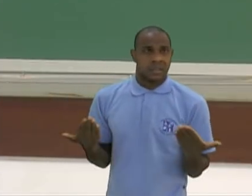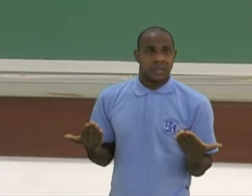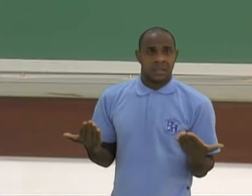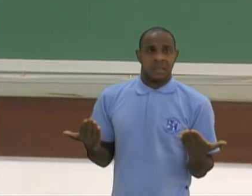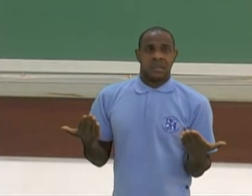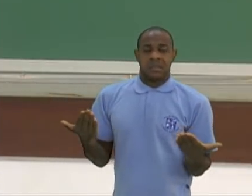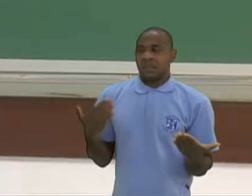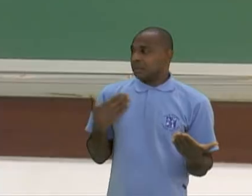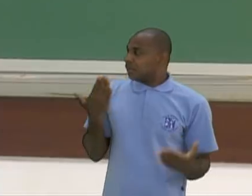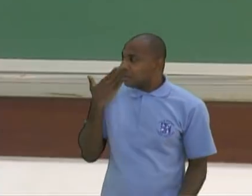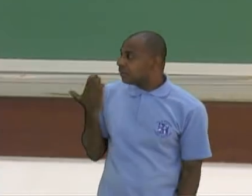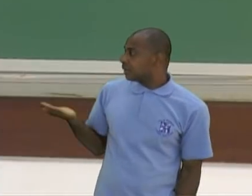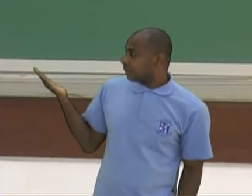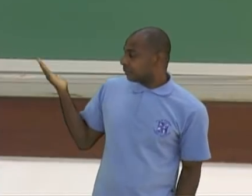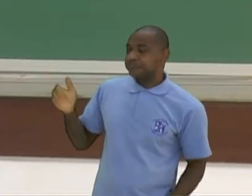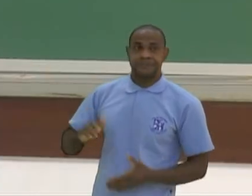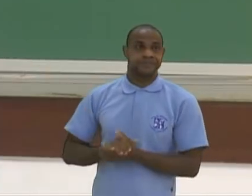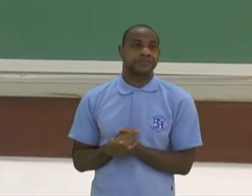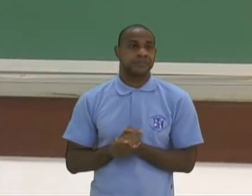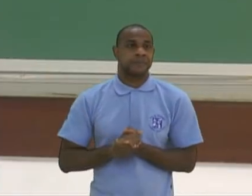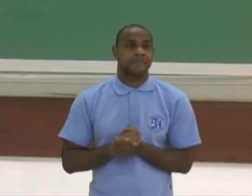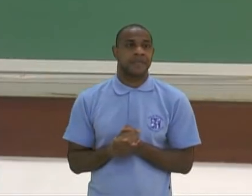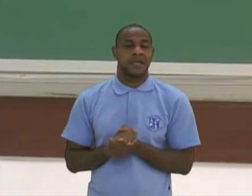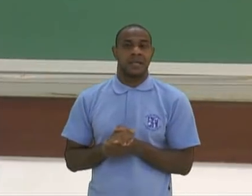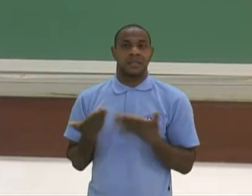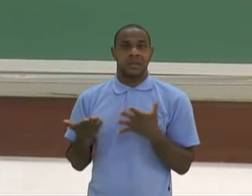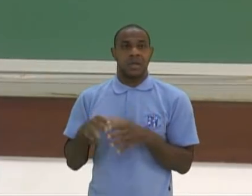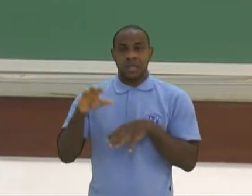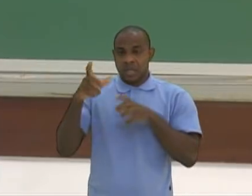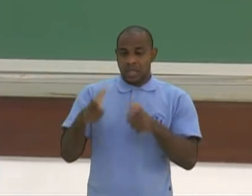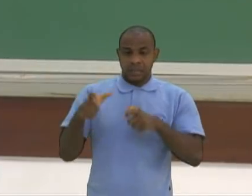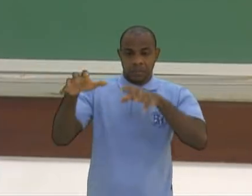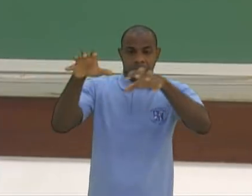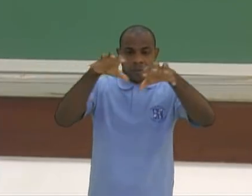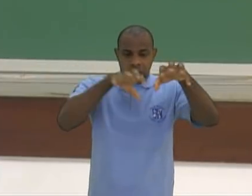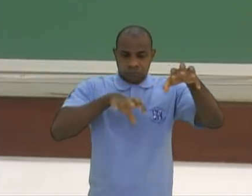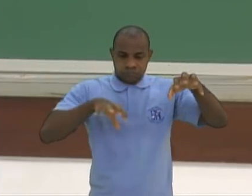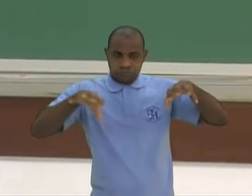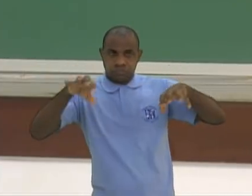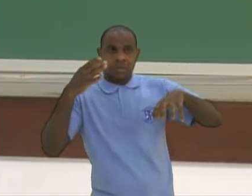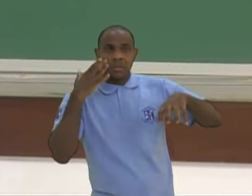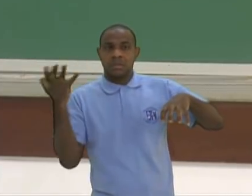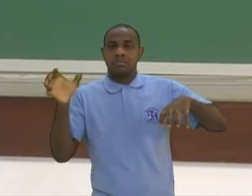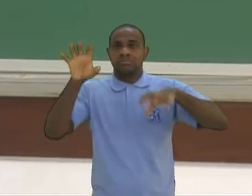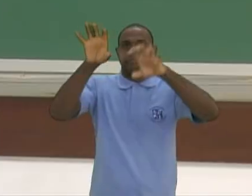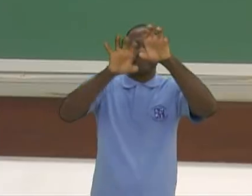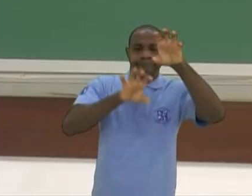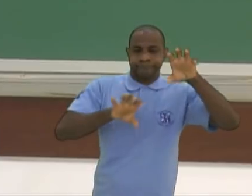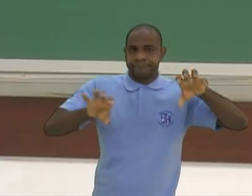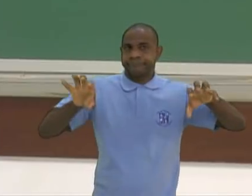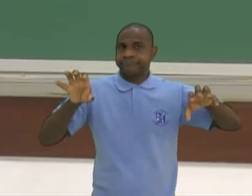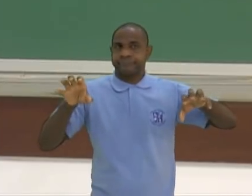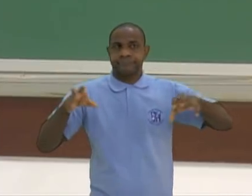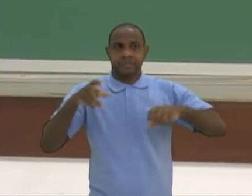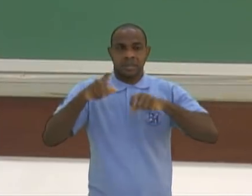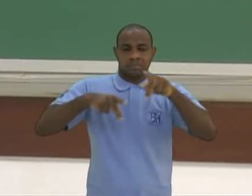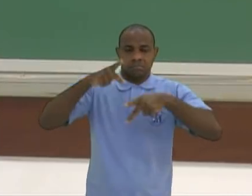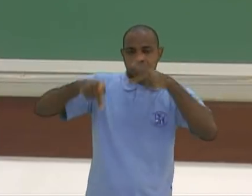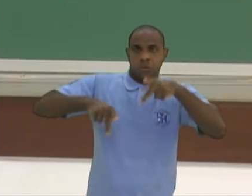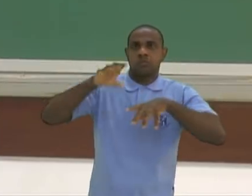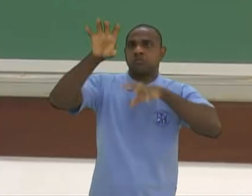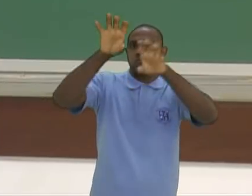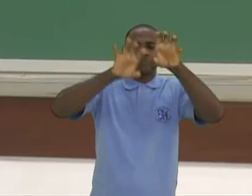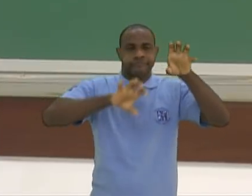Que inclusive dão origem à Inglaterra? Os saxões? Quem será? Eram os